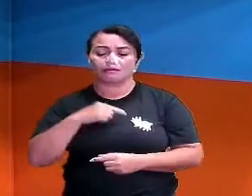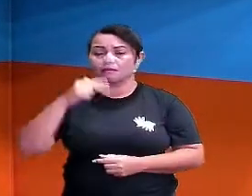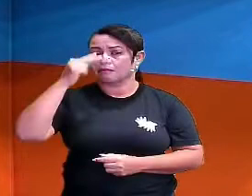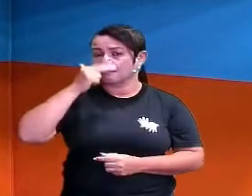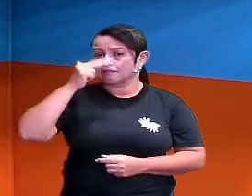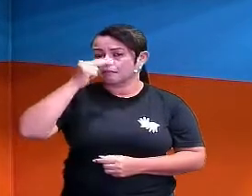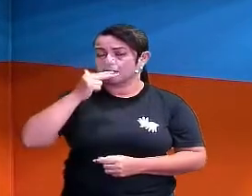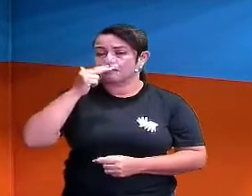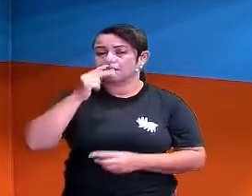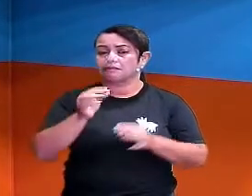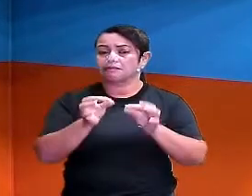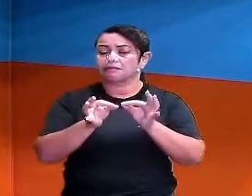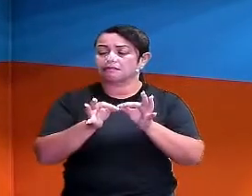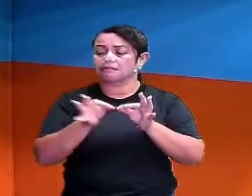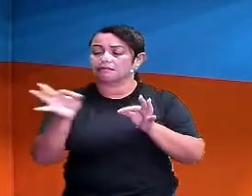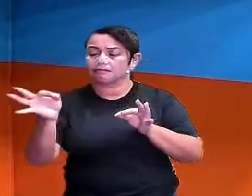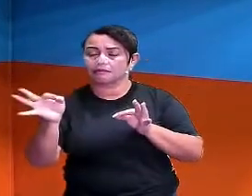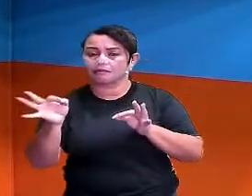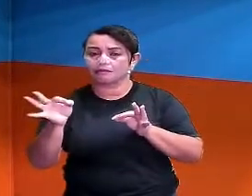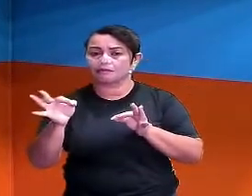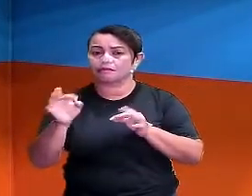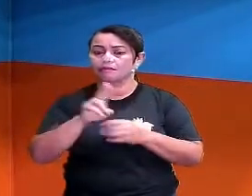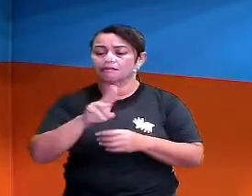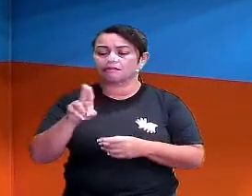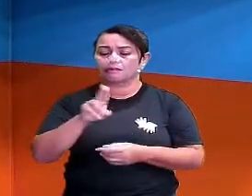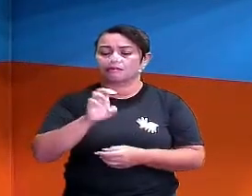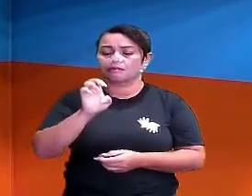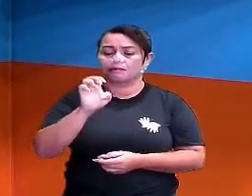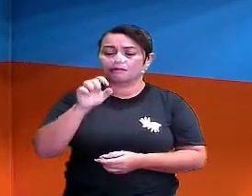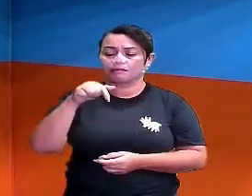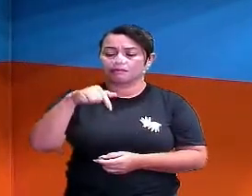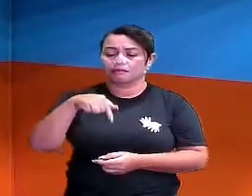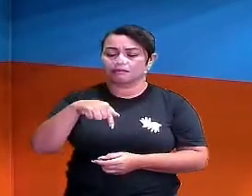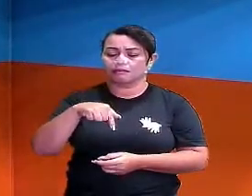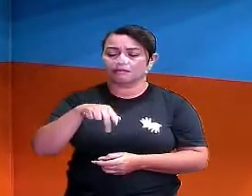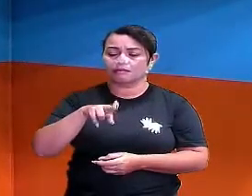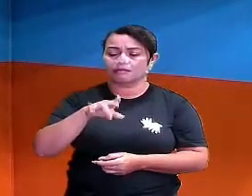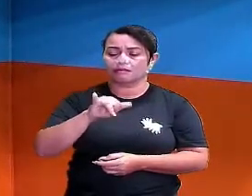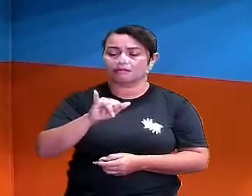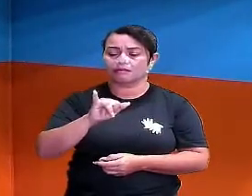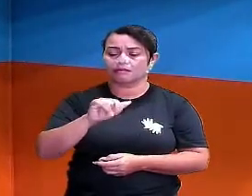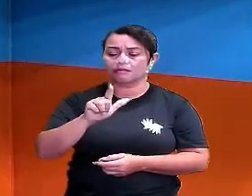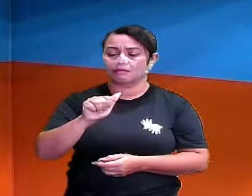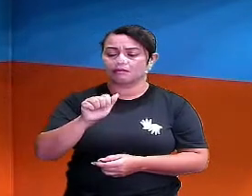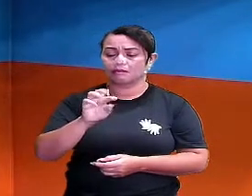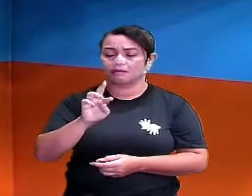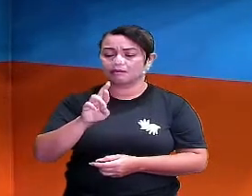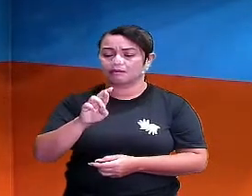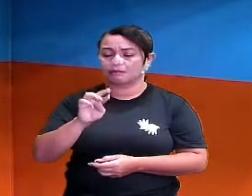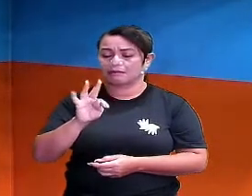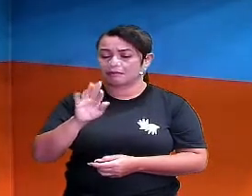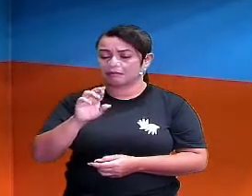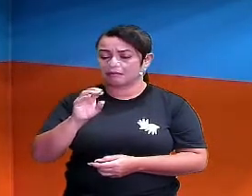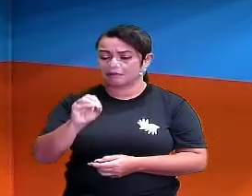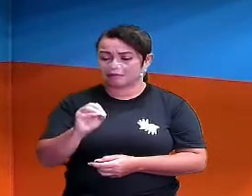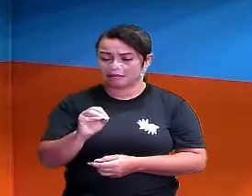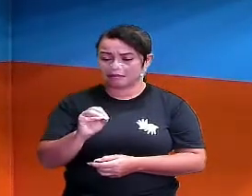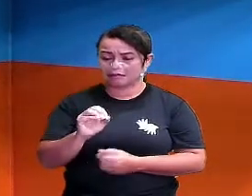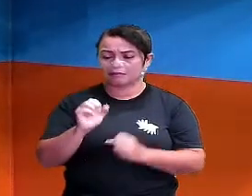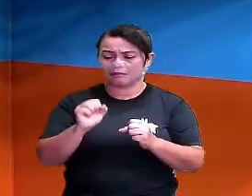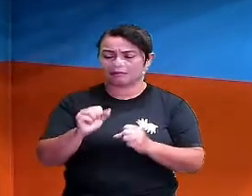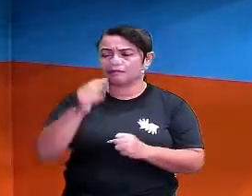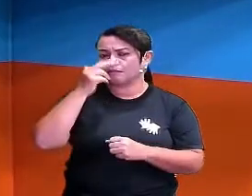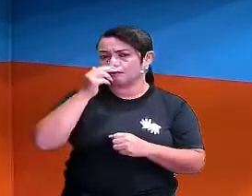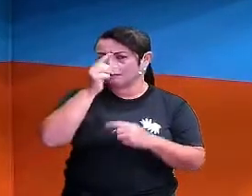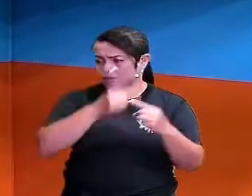mesma medida, ele é chamado de equilátero. Então, o polígono aqui, ó, os lados têm a mesma medida. Eu posso chamar